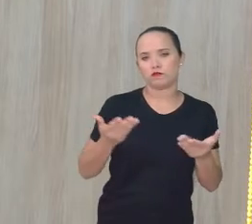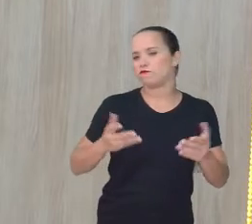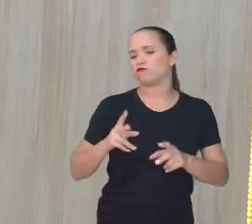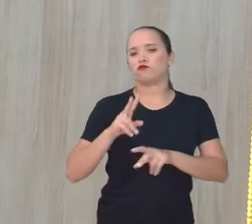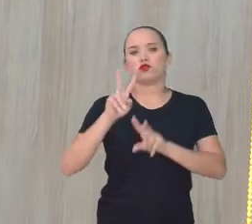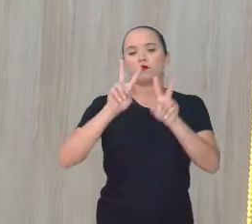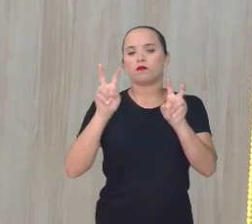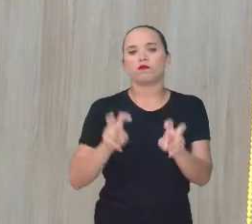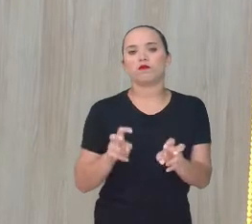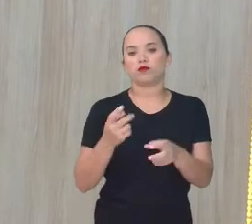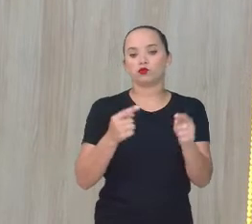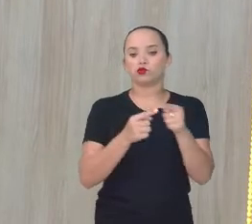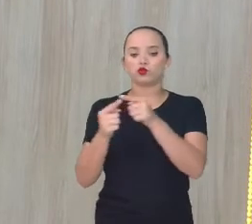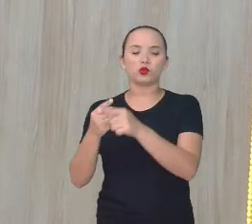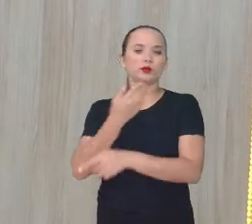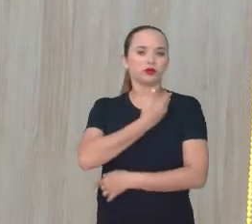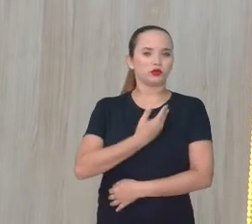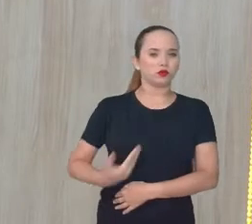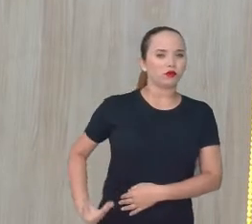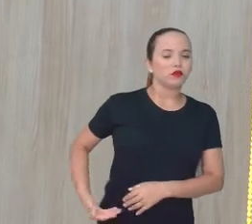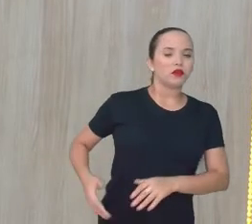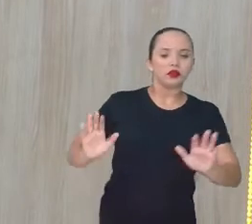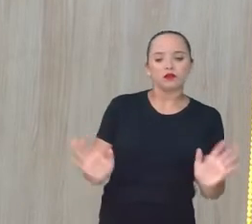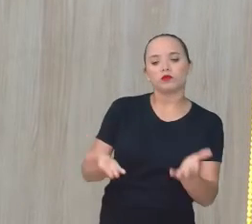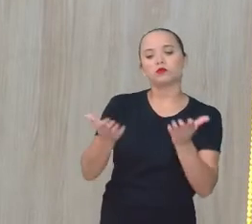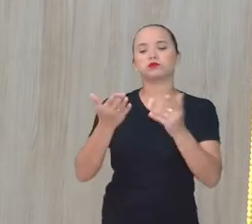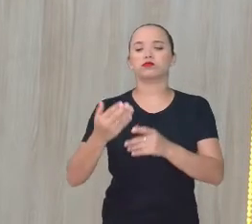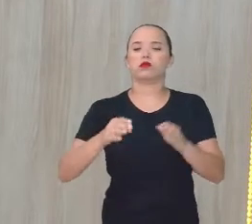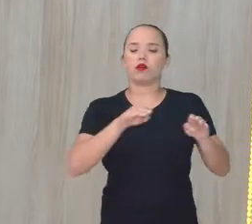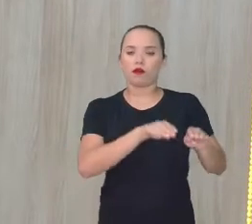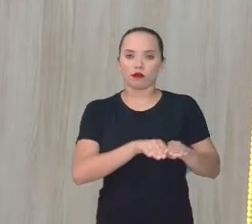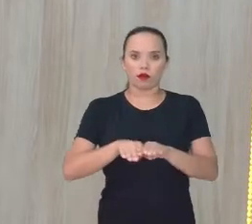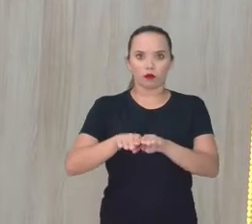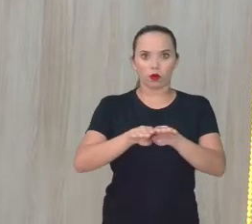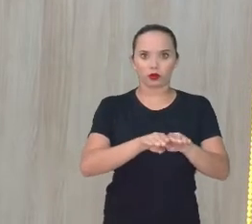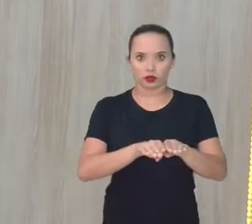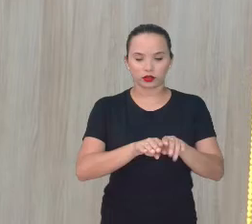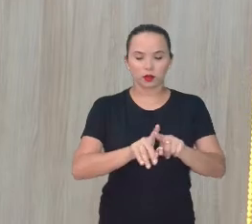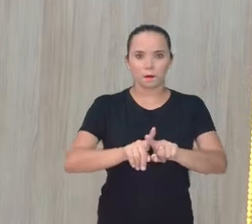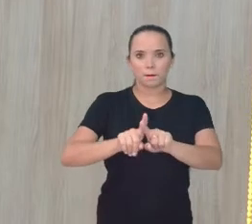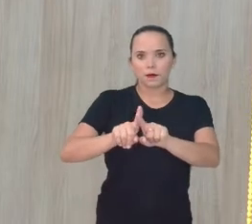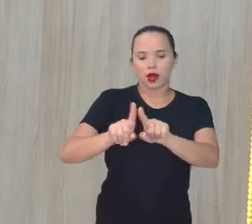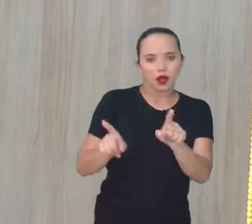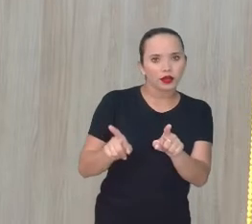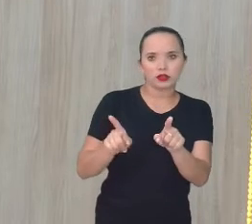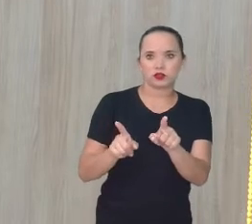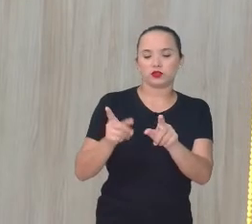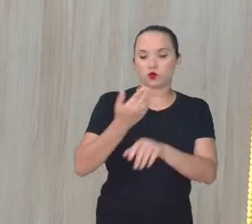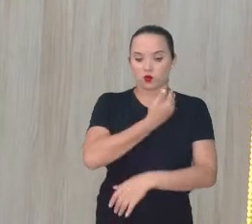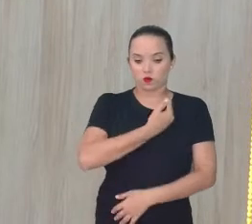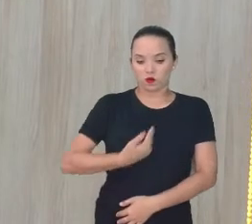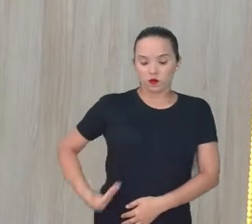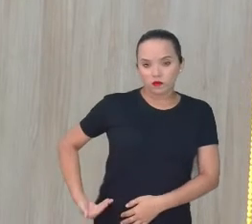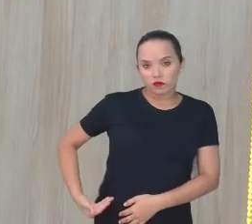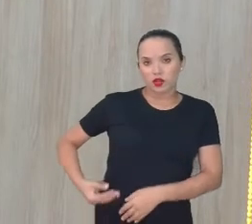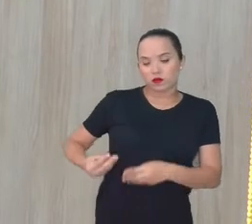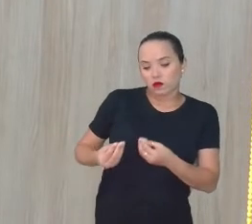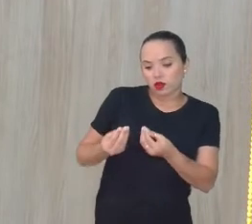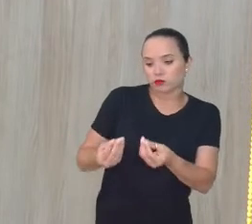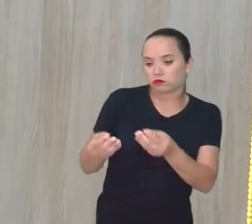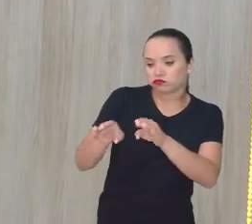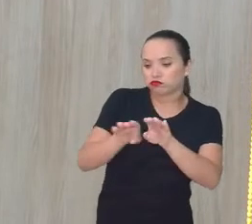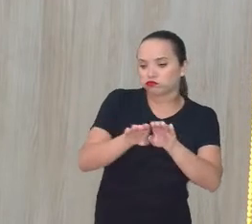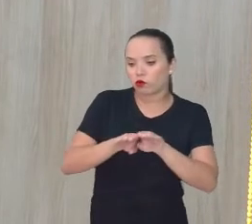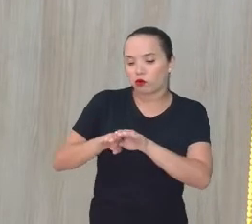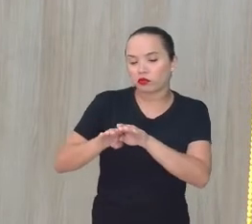em formas de governo que promovam a igualdade, mas não necessariamente um governo que trabalha com igualdade,